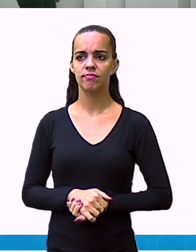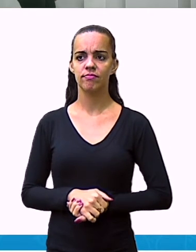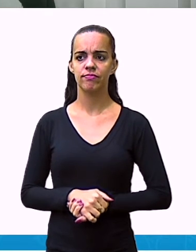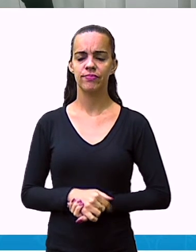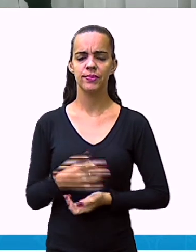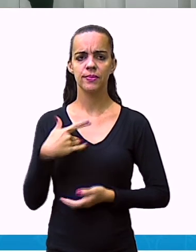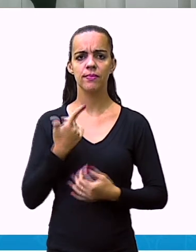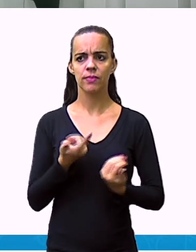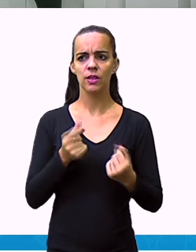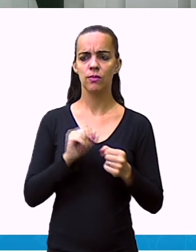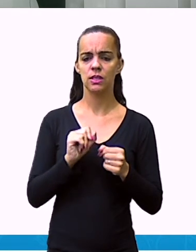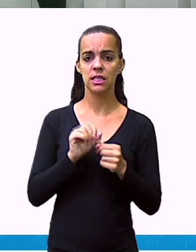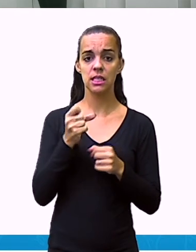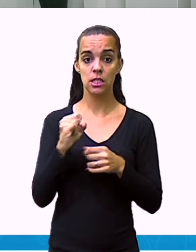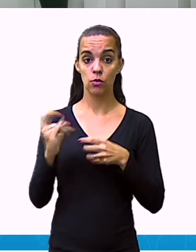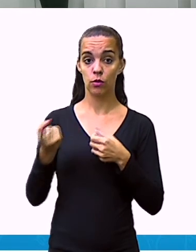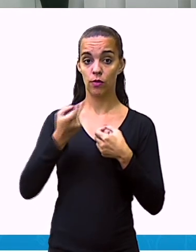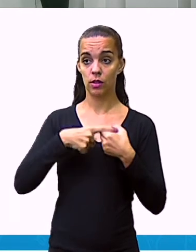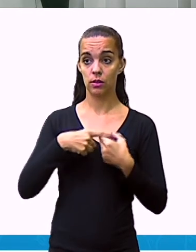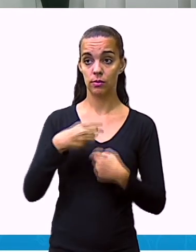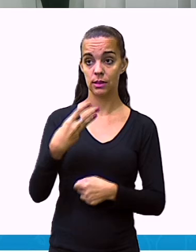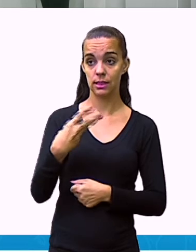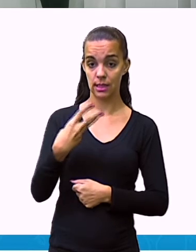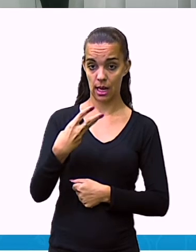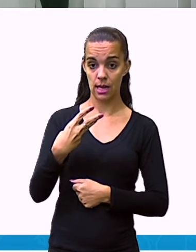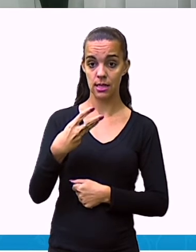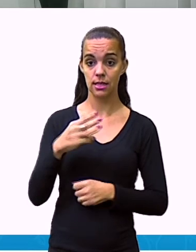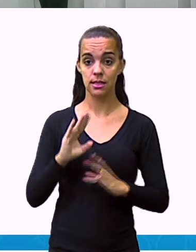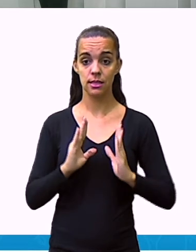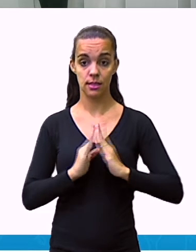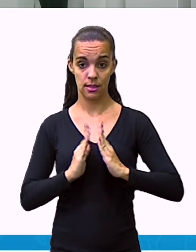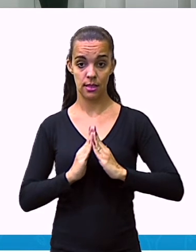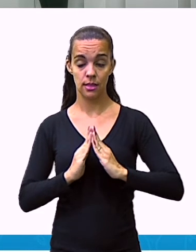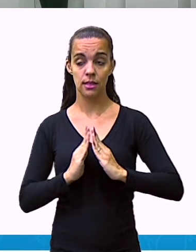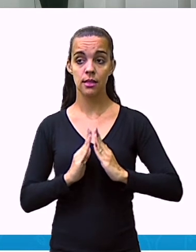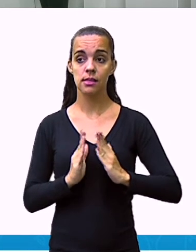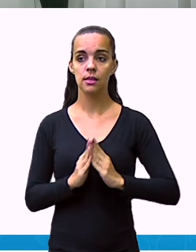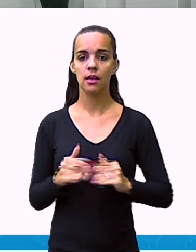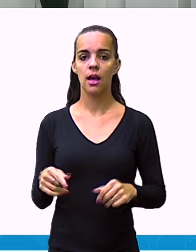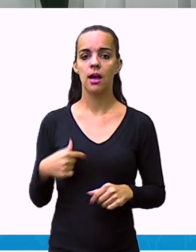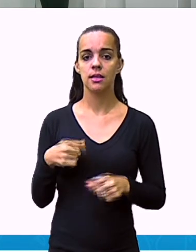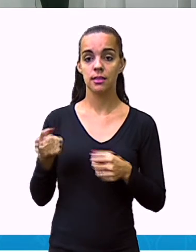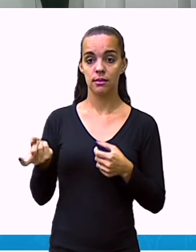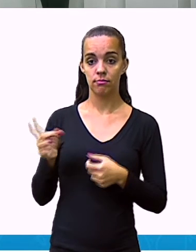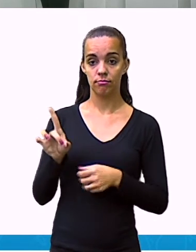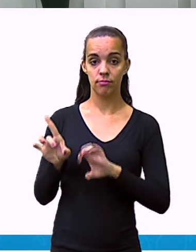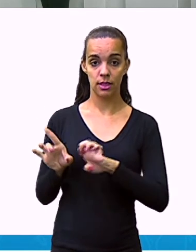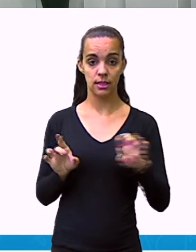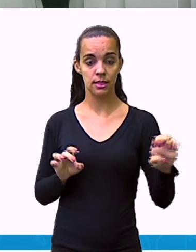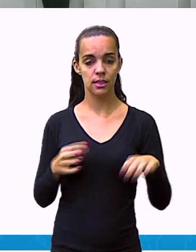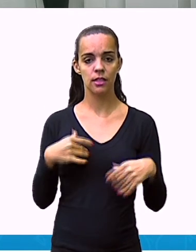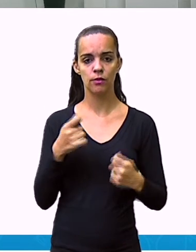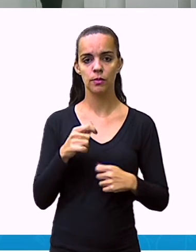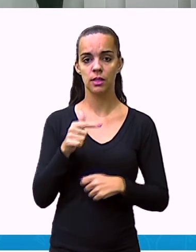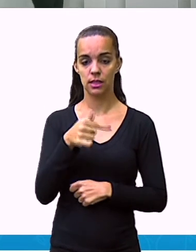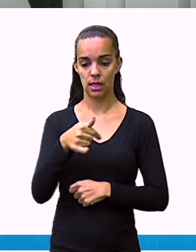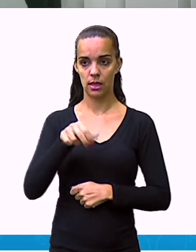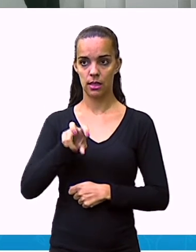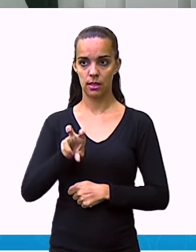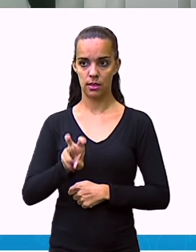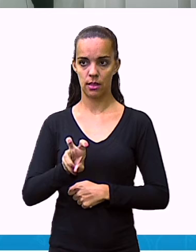sexta voltando três casas para esquerda eu vou colocar esse número aqui há 75